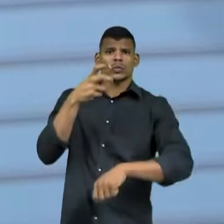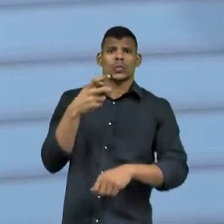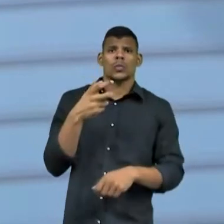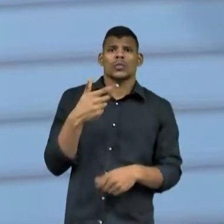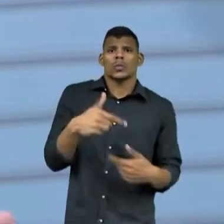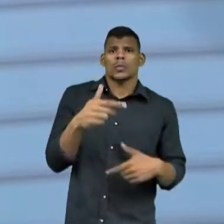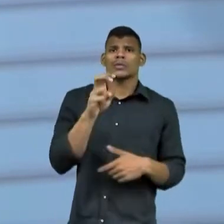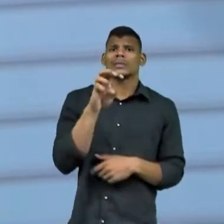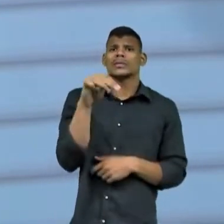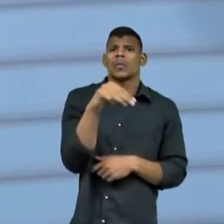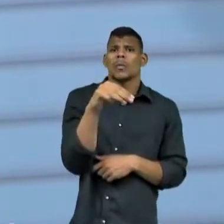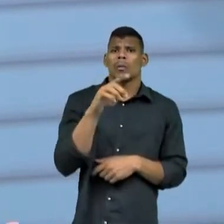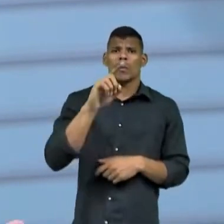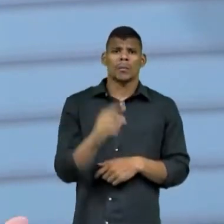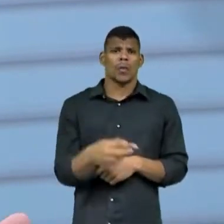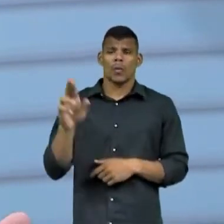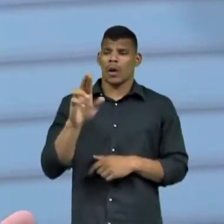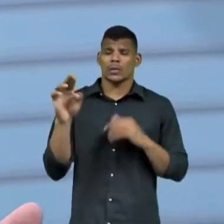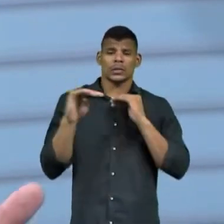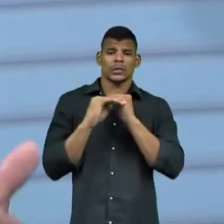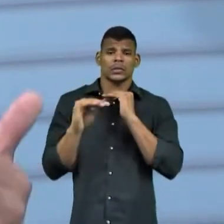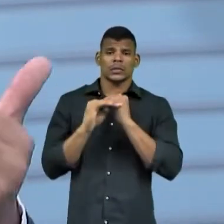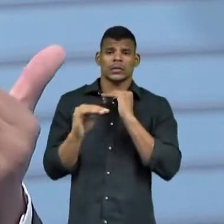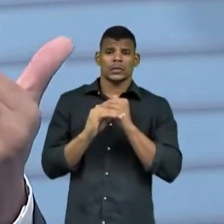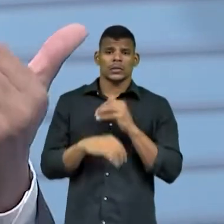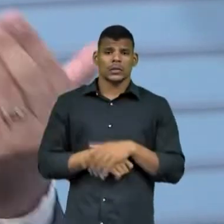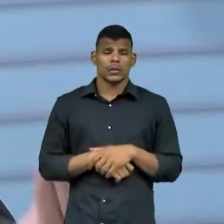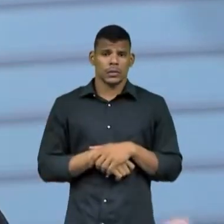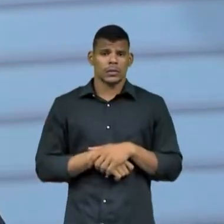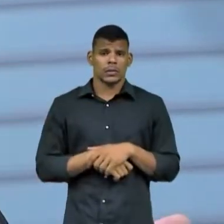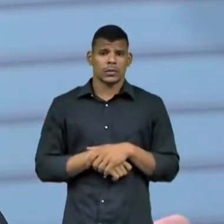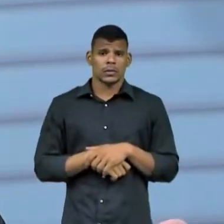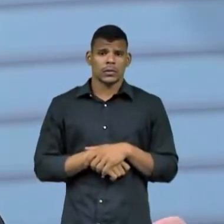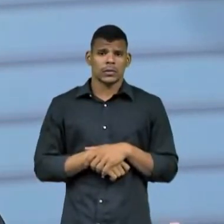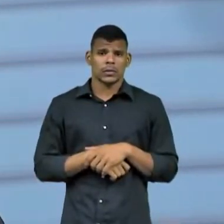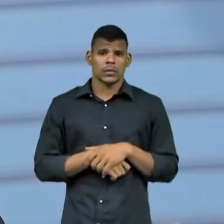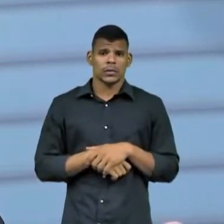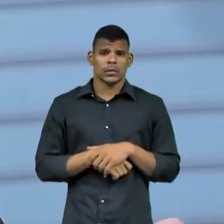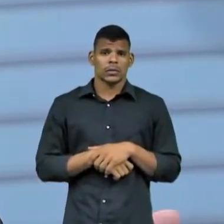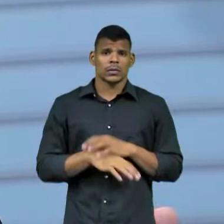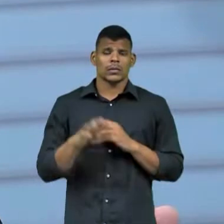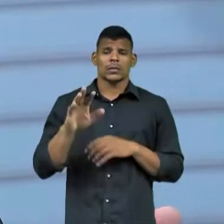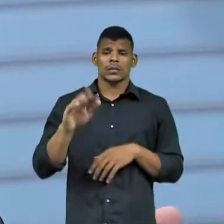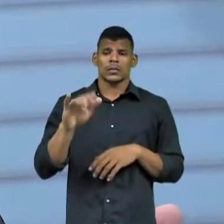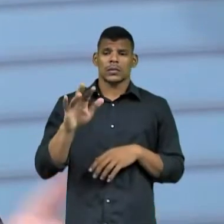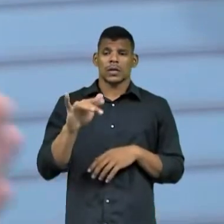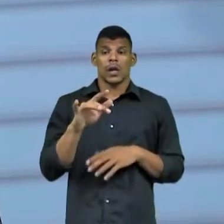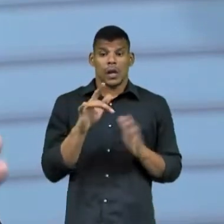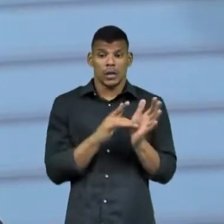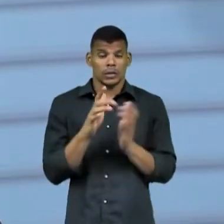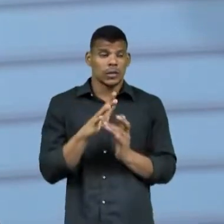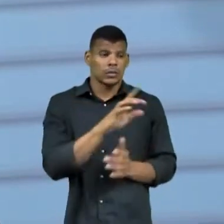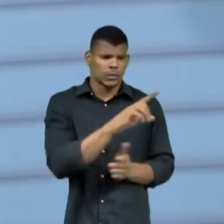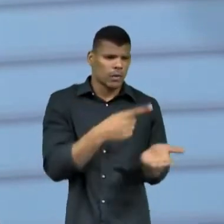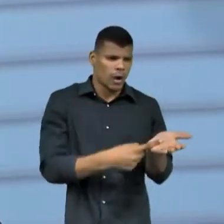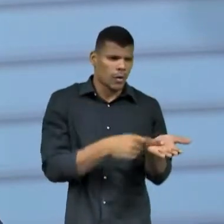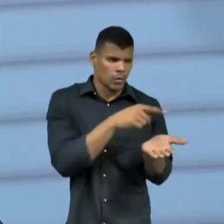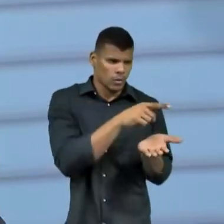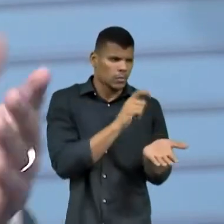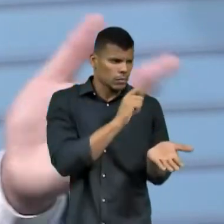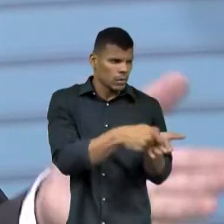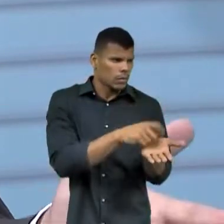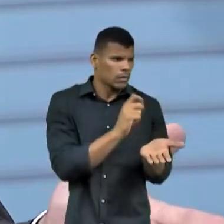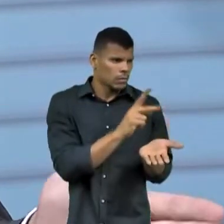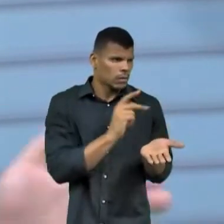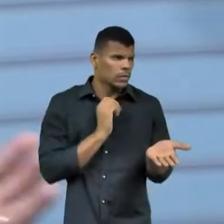5 minutos e vai ganhar r$ 1 1000 e ele disse Deixa eu fazer o que eu falei para você eu mantive Manteve o acordo que eu fiz de você né então